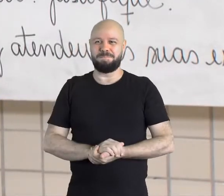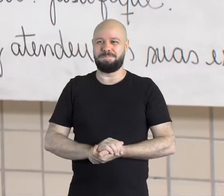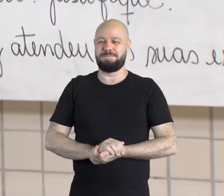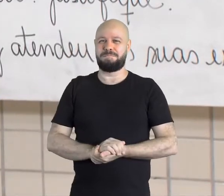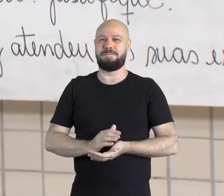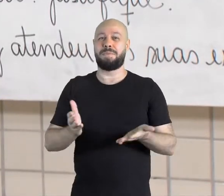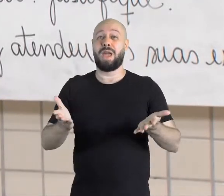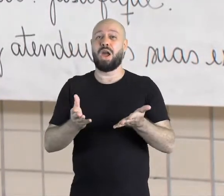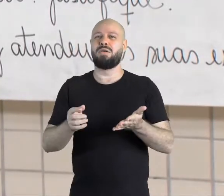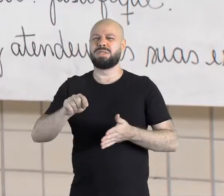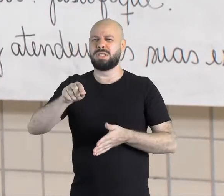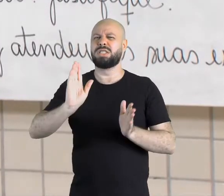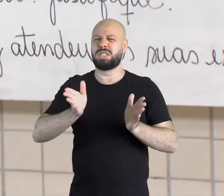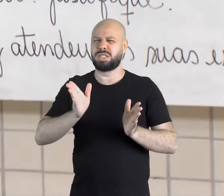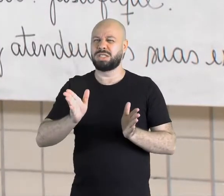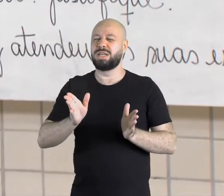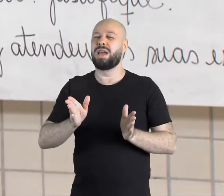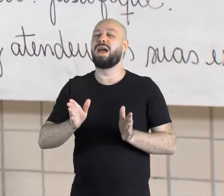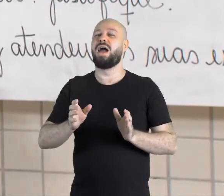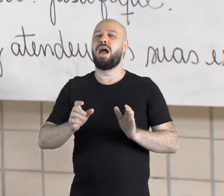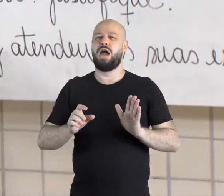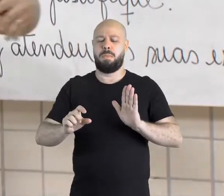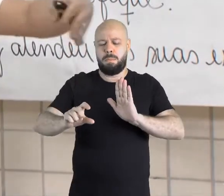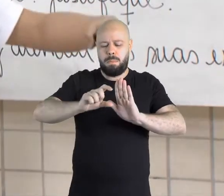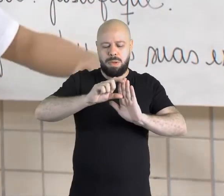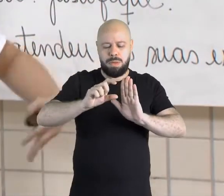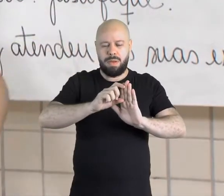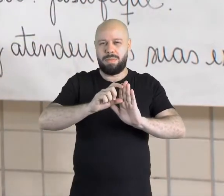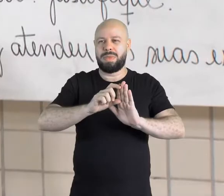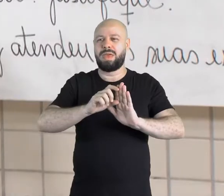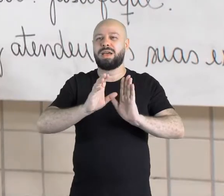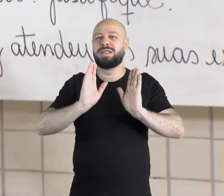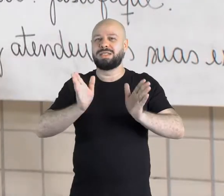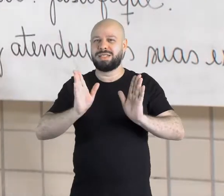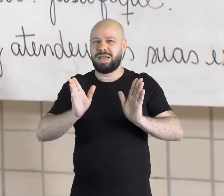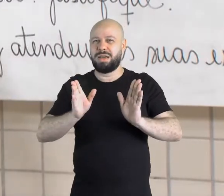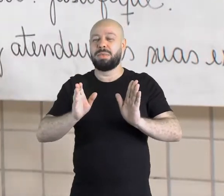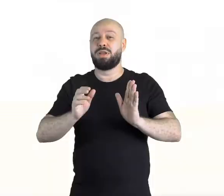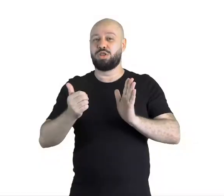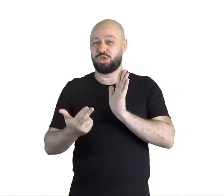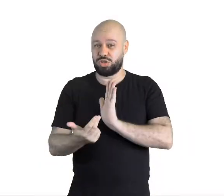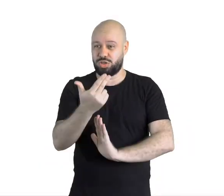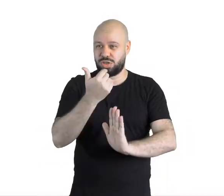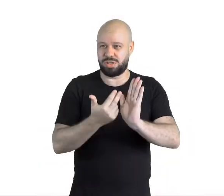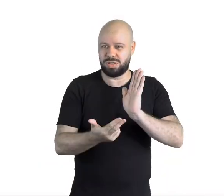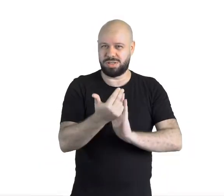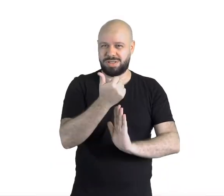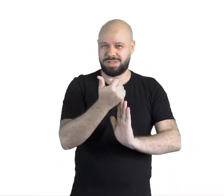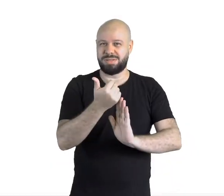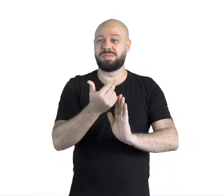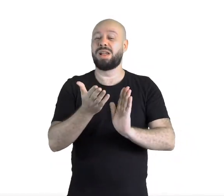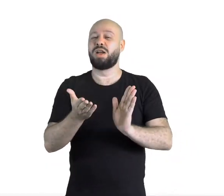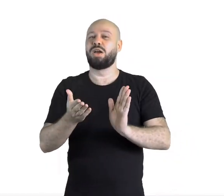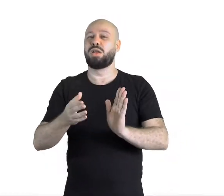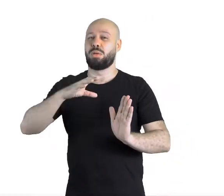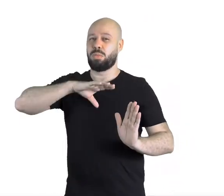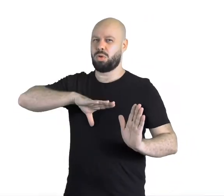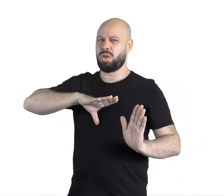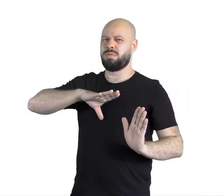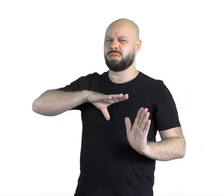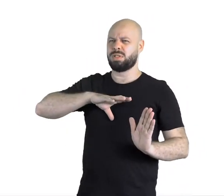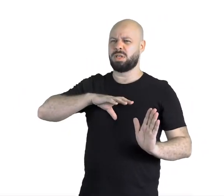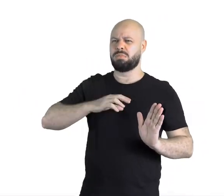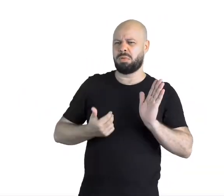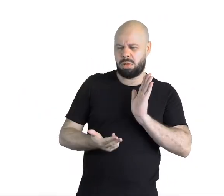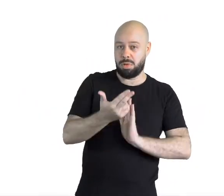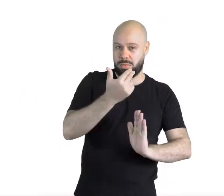Agora que você já aprendeu cada estrofe, que você já representou cada estrofe por meio de desenho, na aula de língua portuguesa vocês representaram por